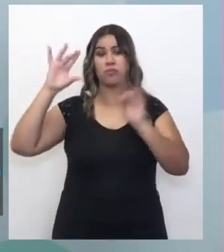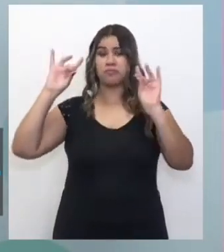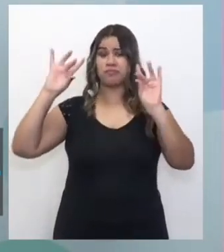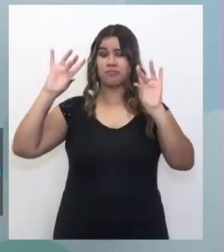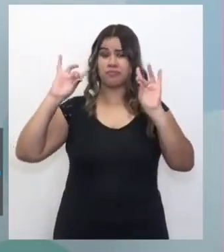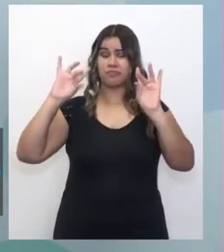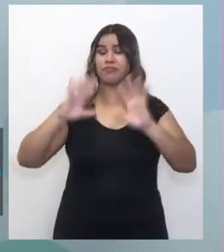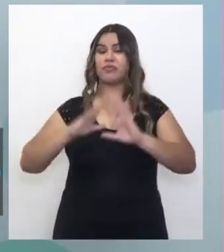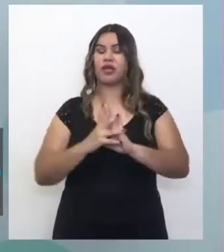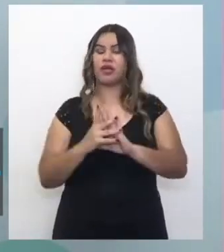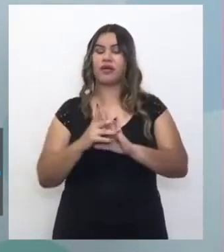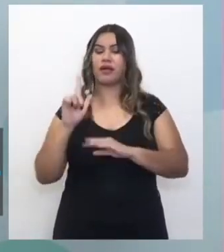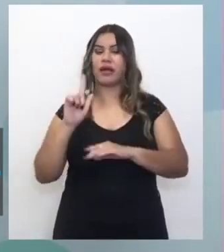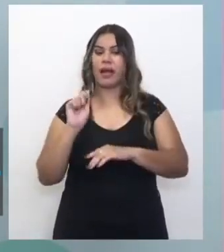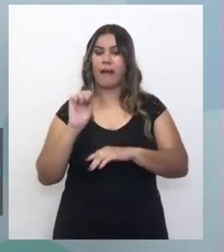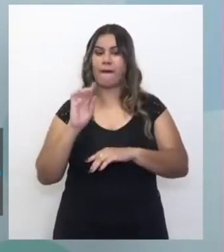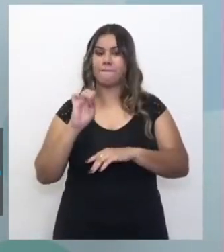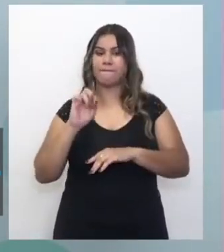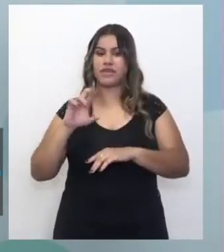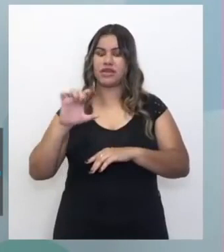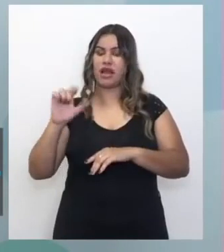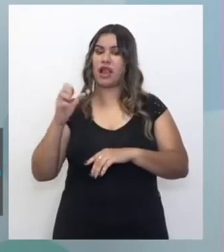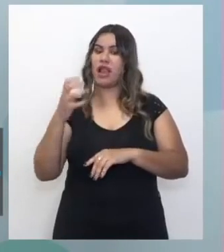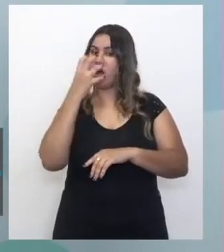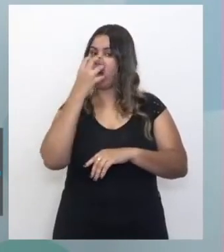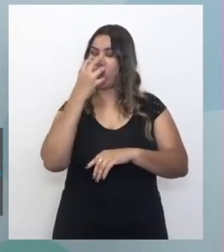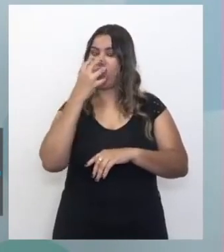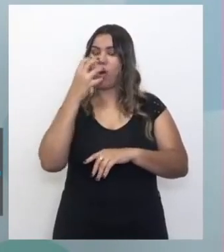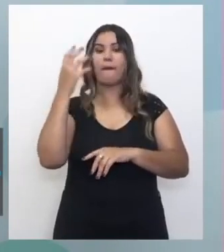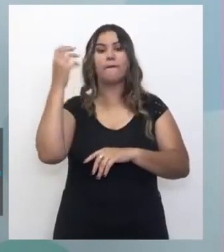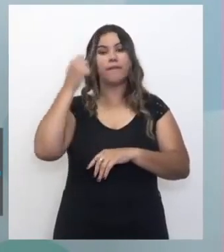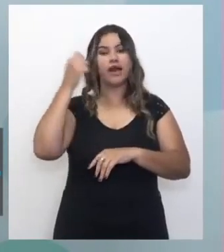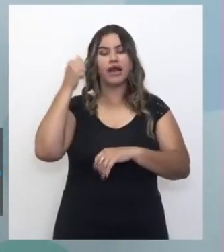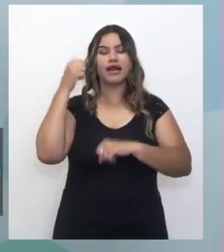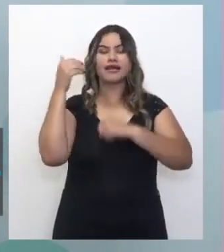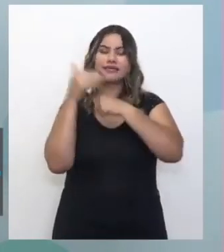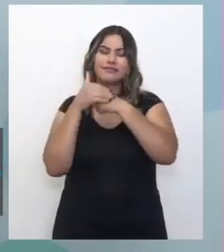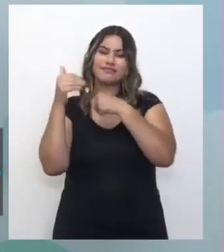Depois temos a Gabriele. Cadela branca, carinhosa,